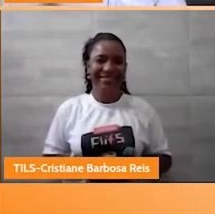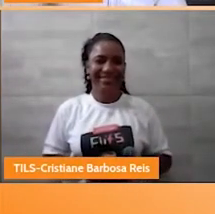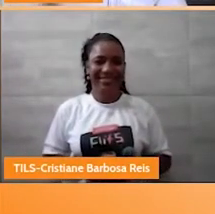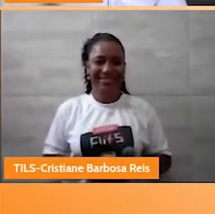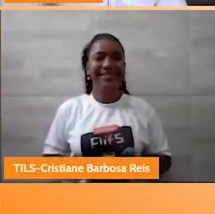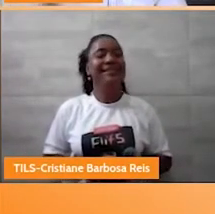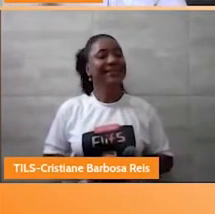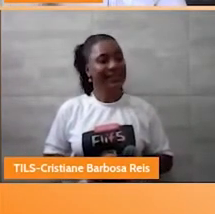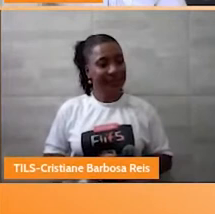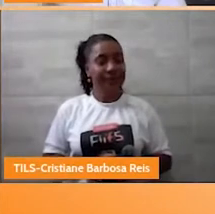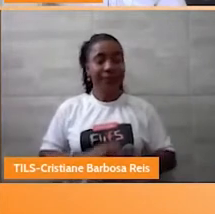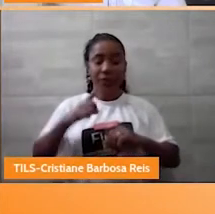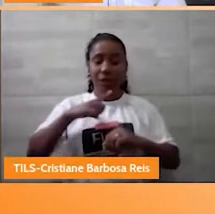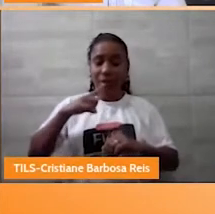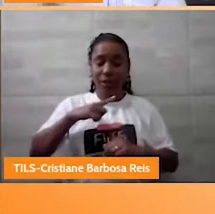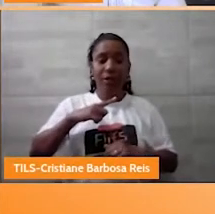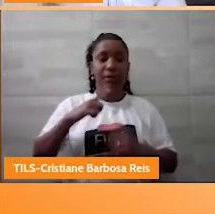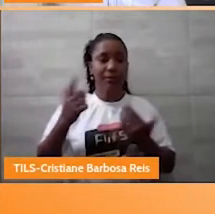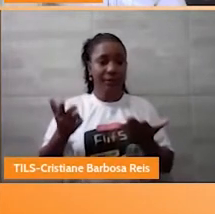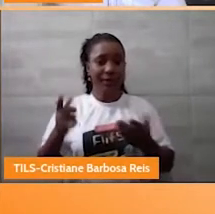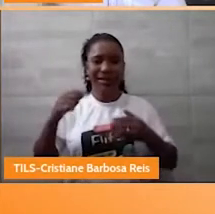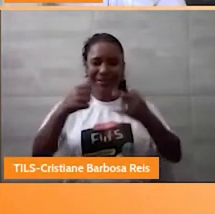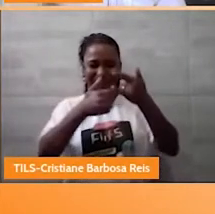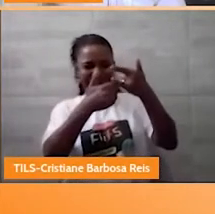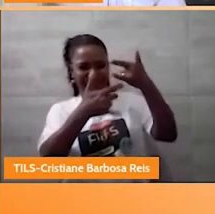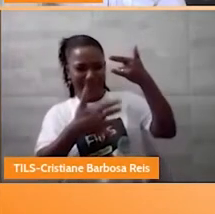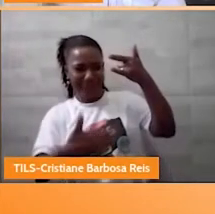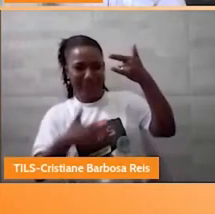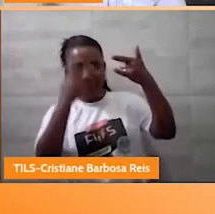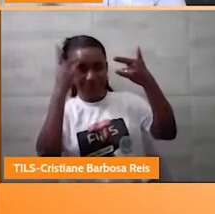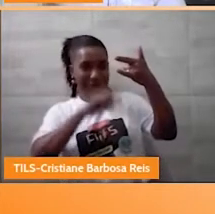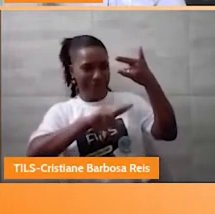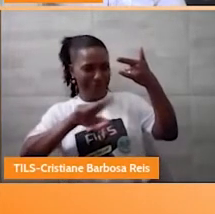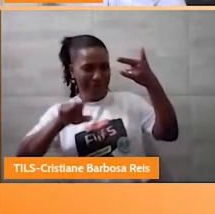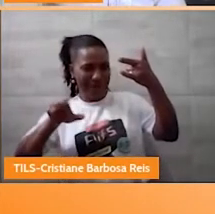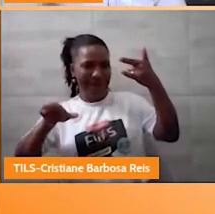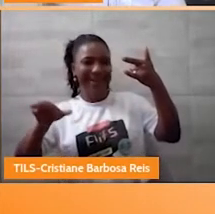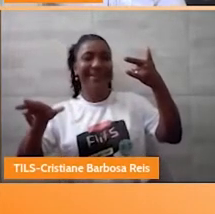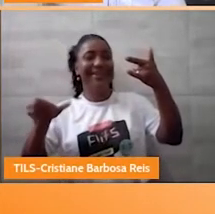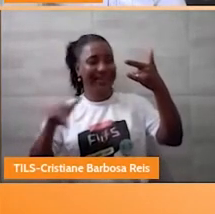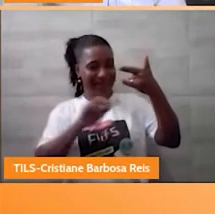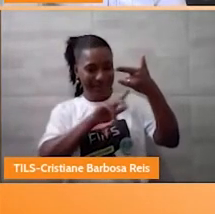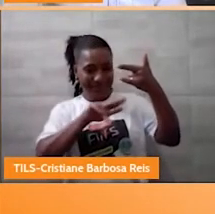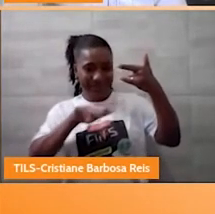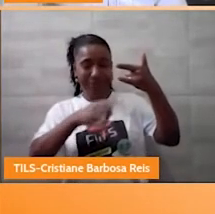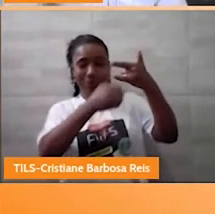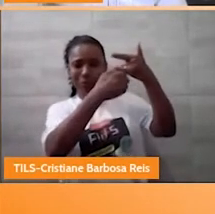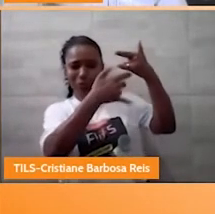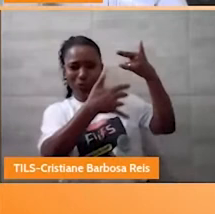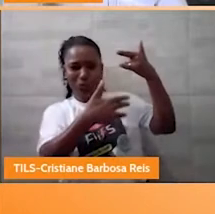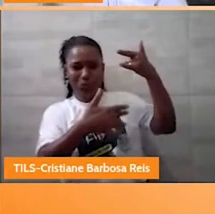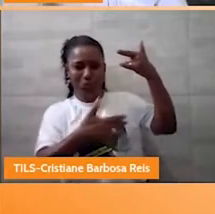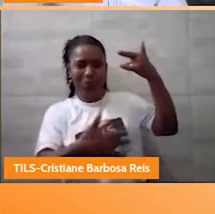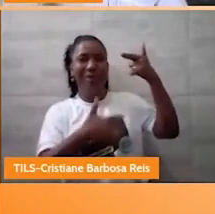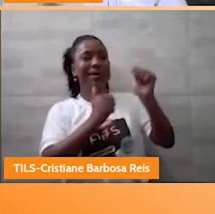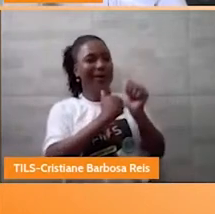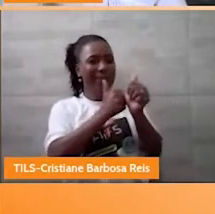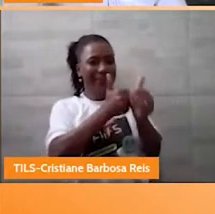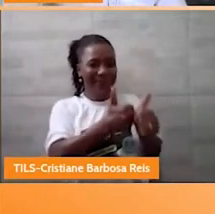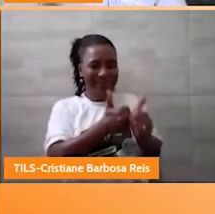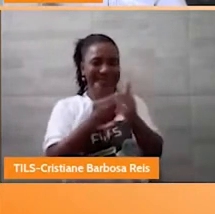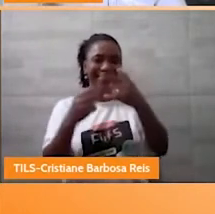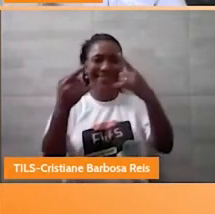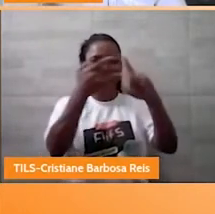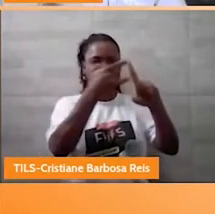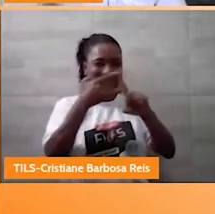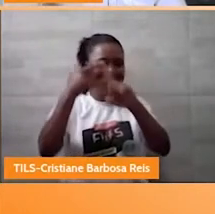Tem várias pessoas aqui, Mônica Andrade, Luciene Pontes, Daniela Amorim, muita gente aqui acompanhando nossa live. Legal, um